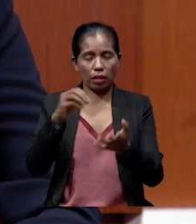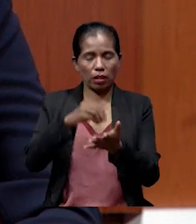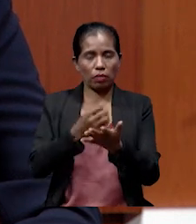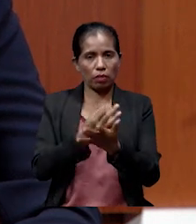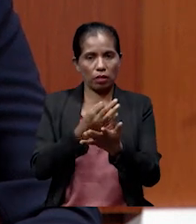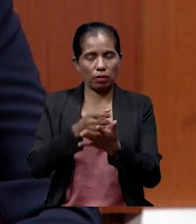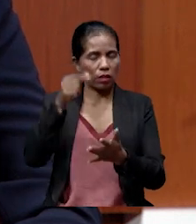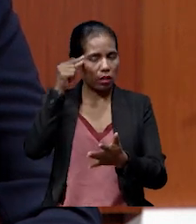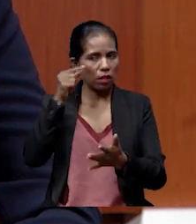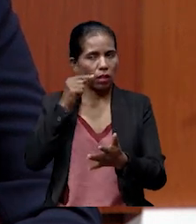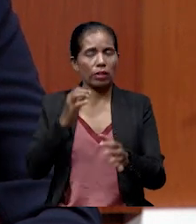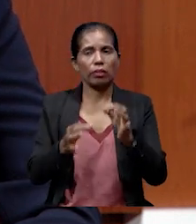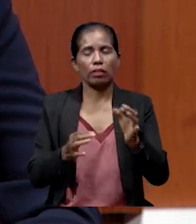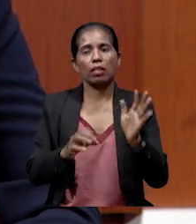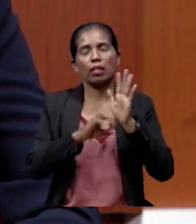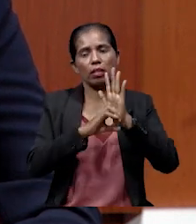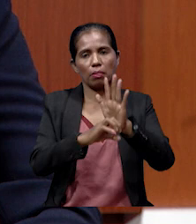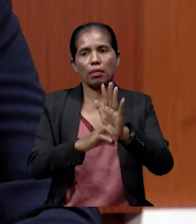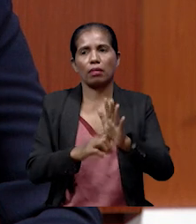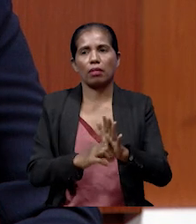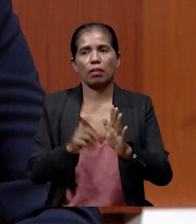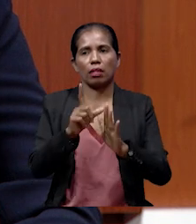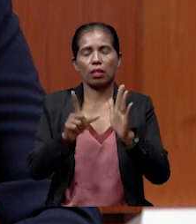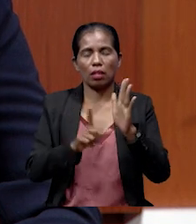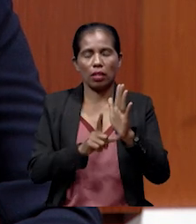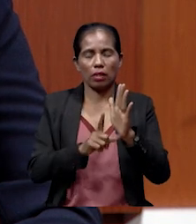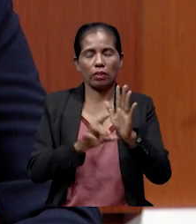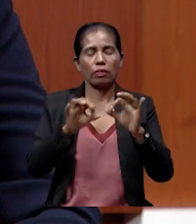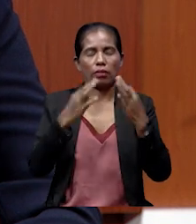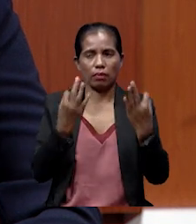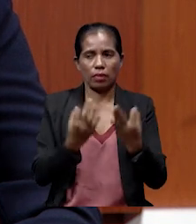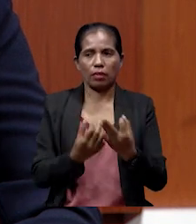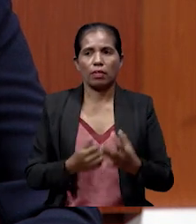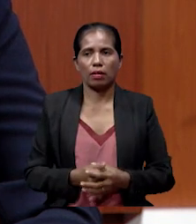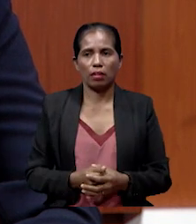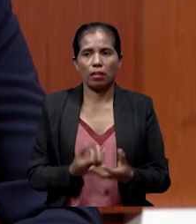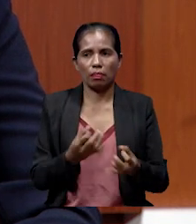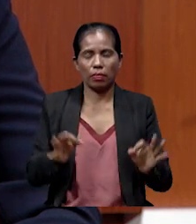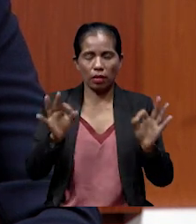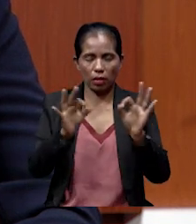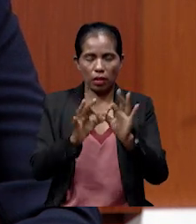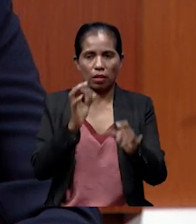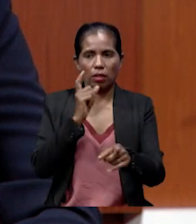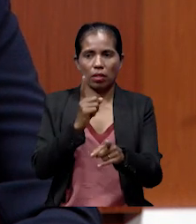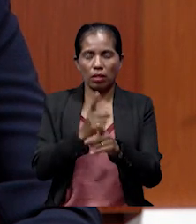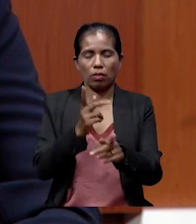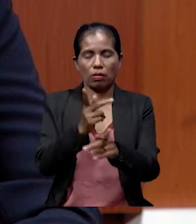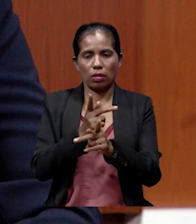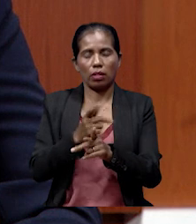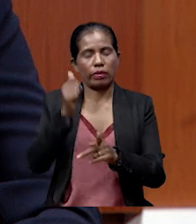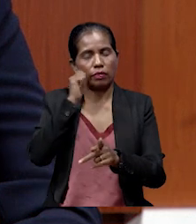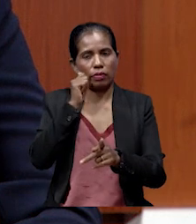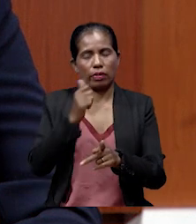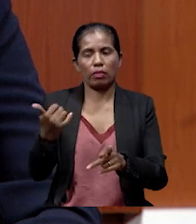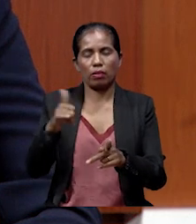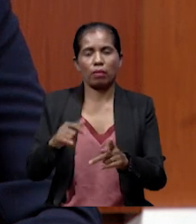docliu. Sim. Exemplo ida. Lei violência doméstica. Importante te tebes a te protege feto. Mas